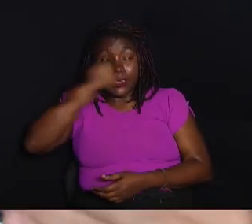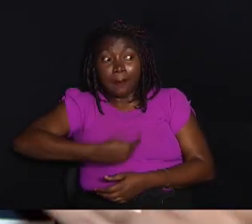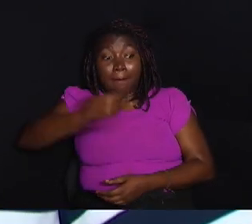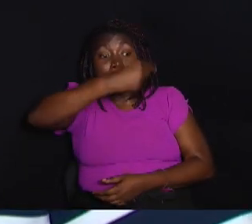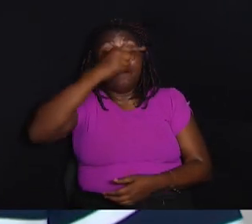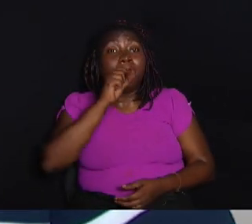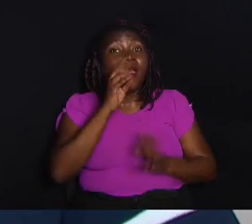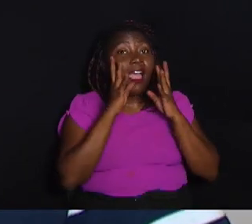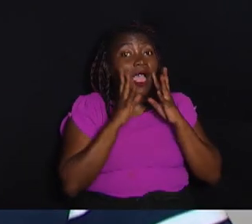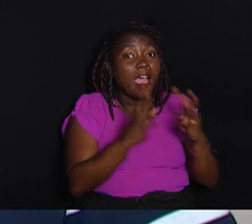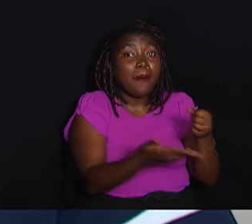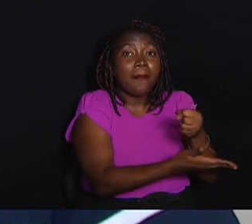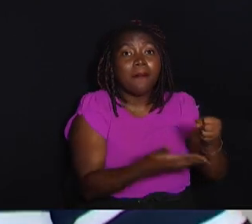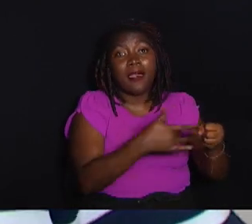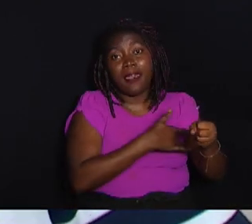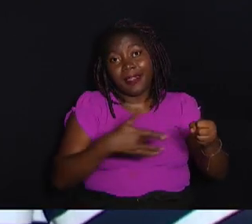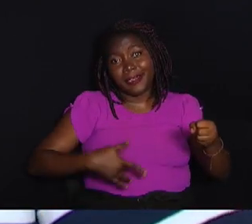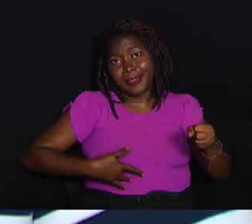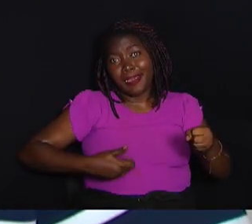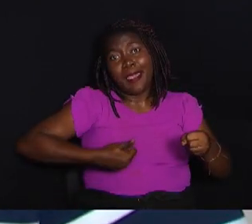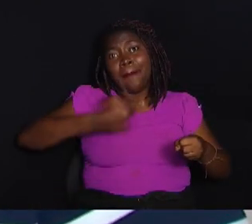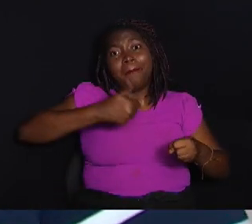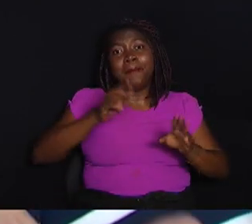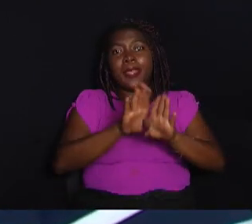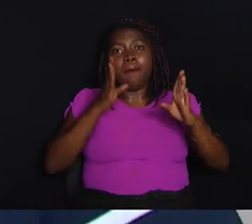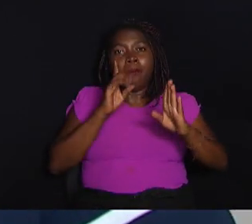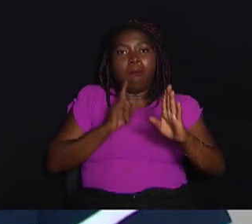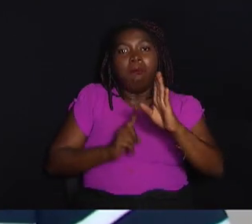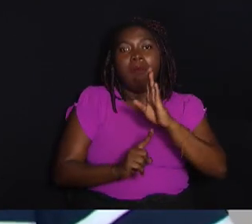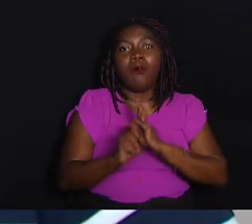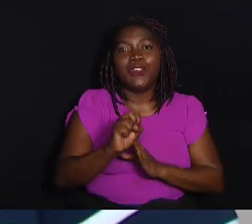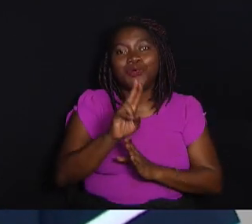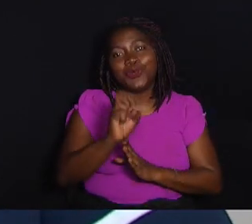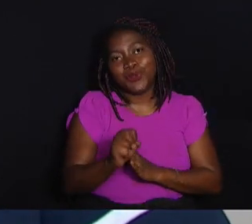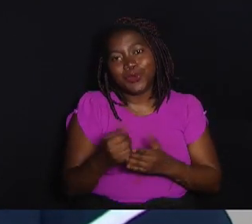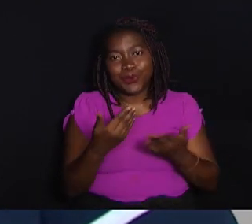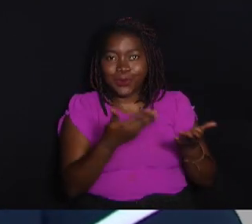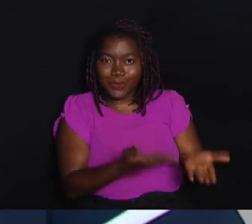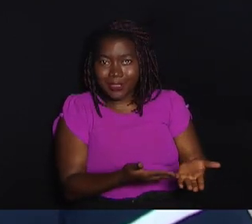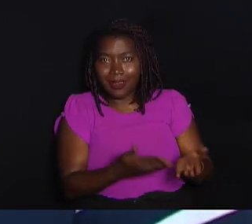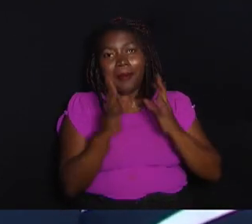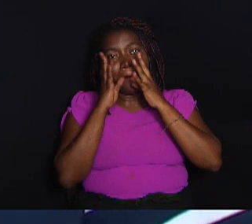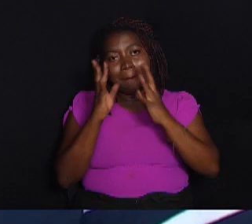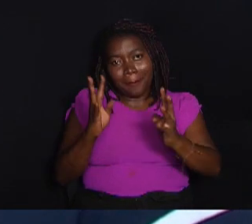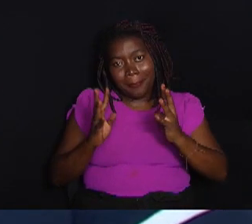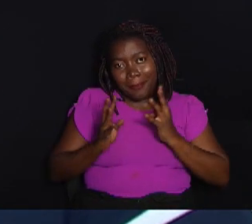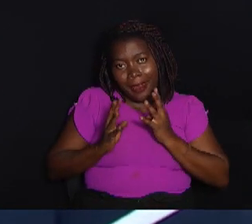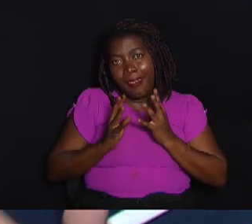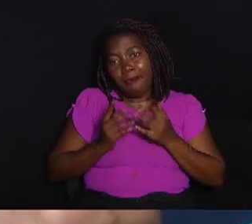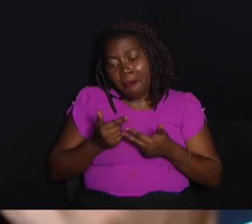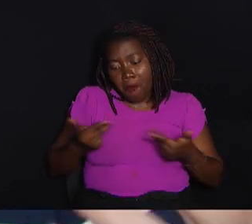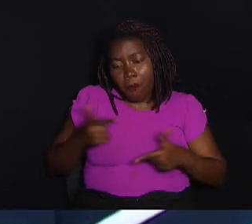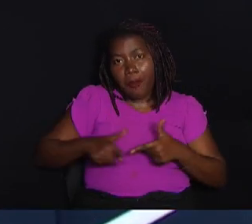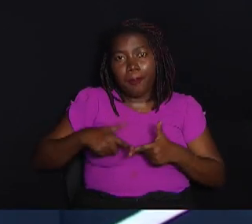primeira porta de entr entrada do SUS né é a primeira forma que a pessoa chega ao SUS para para ser atendido por algum problema de saúde